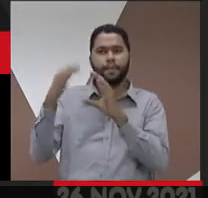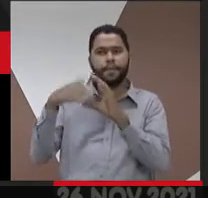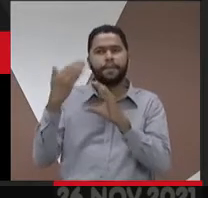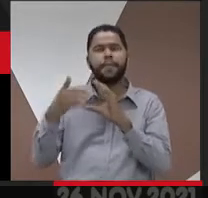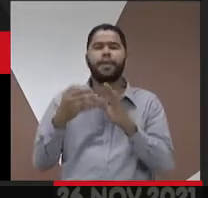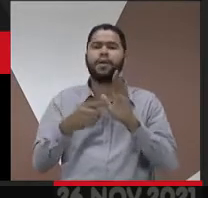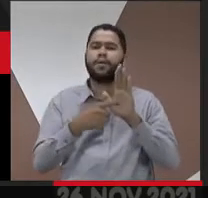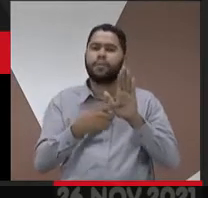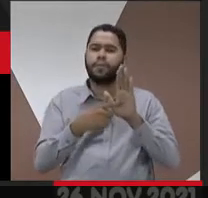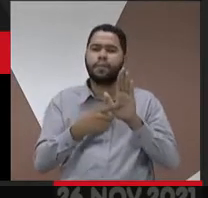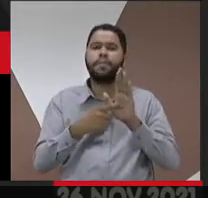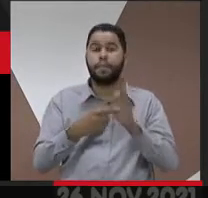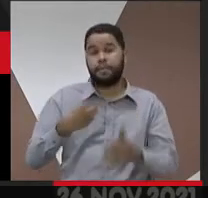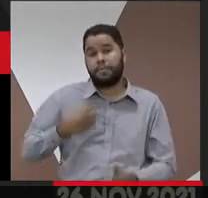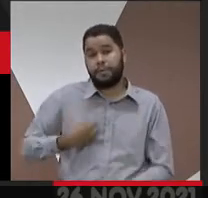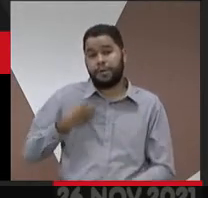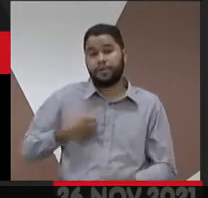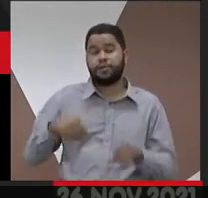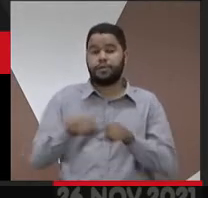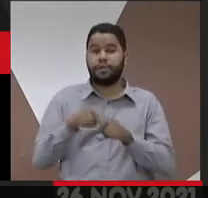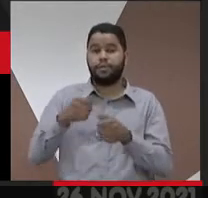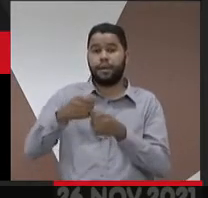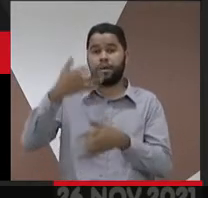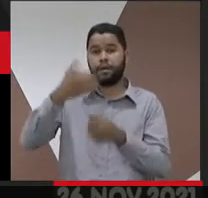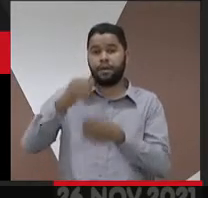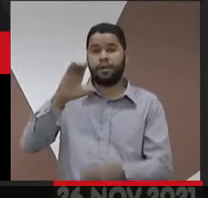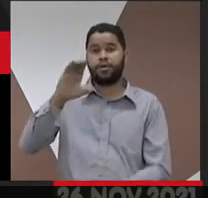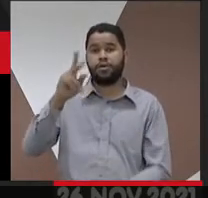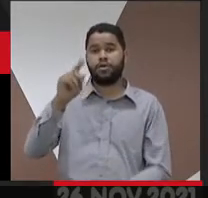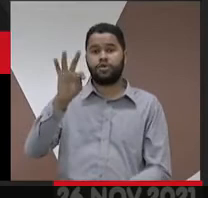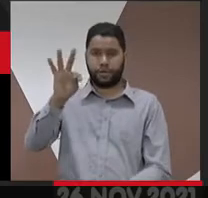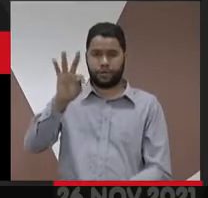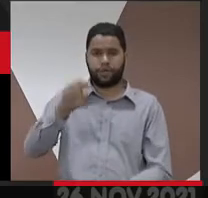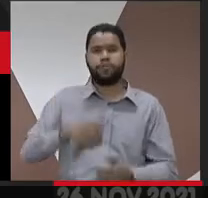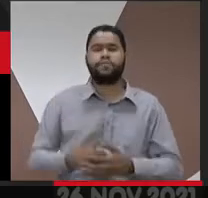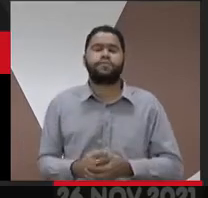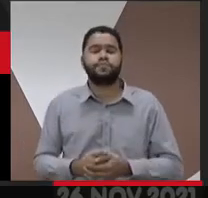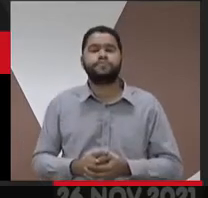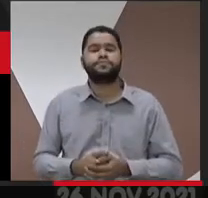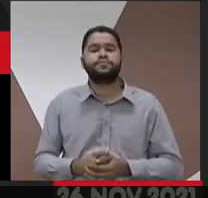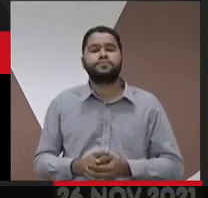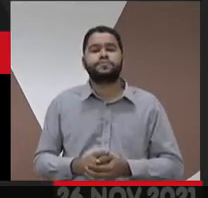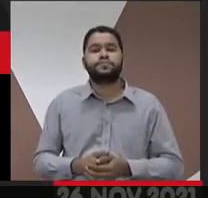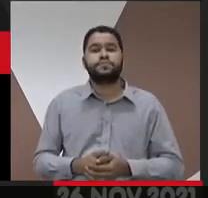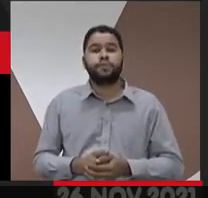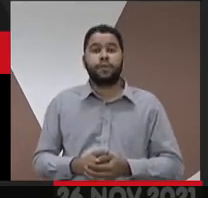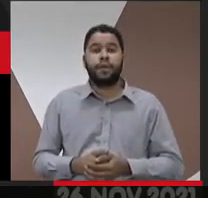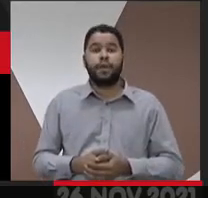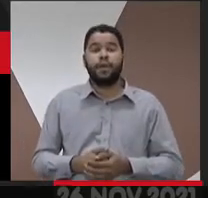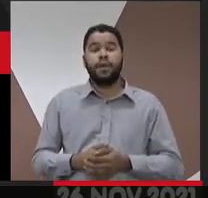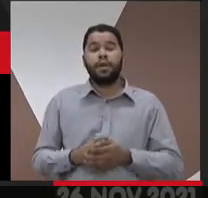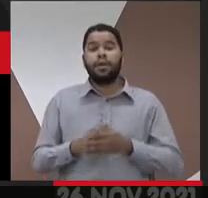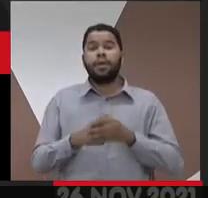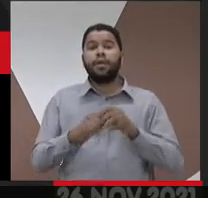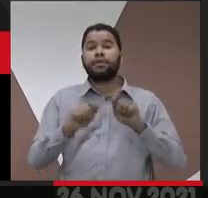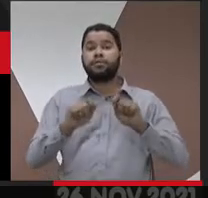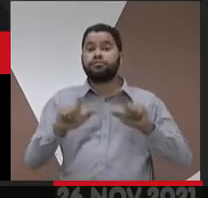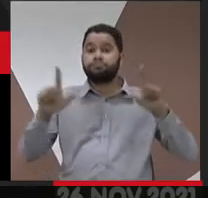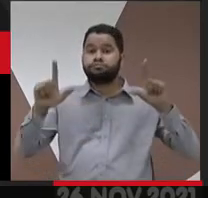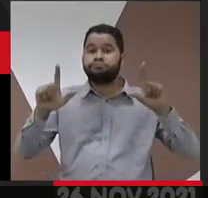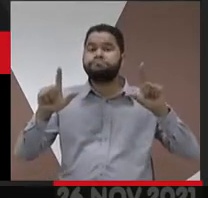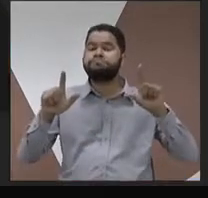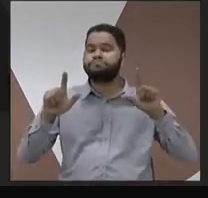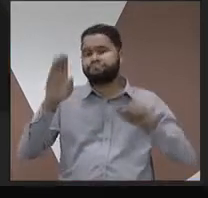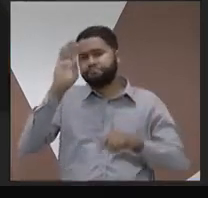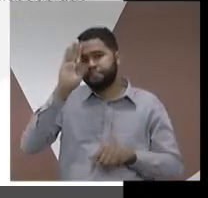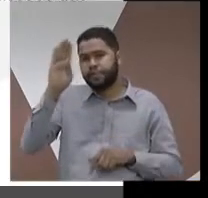manifestação presencial e mesmo nos chats das transmissões das audiências. Essas transmissões versaram